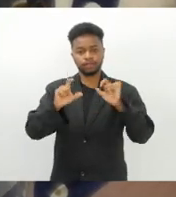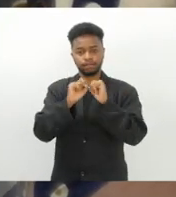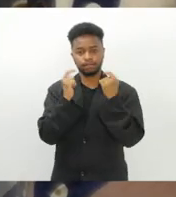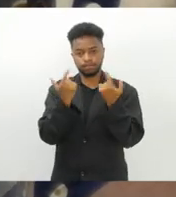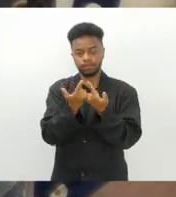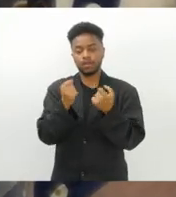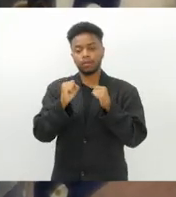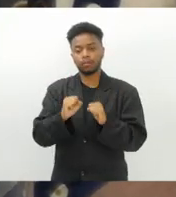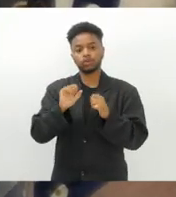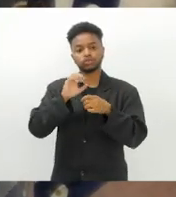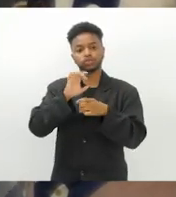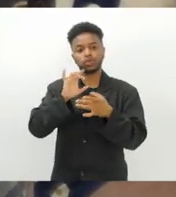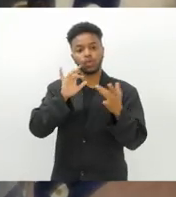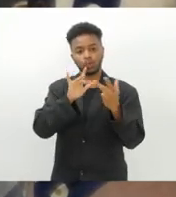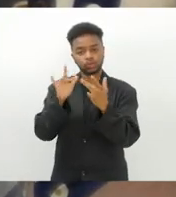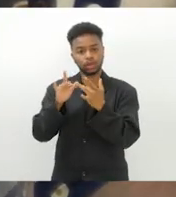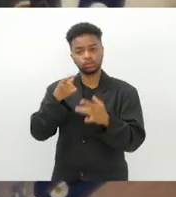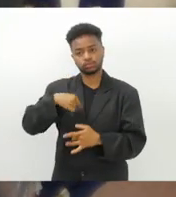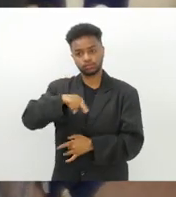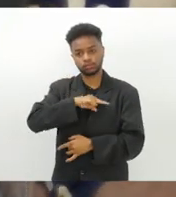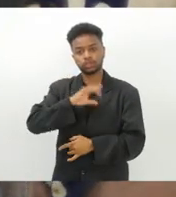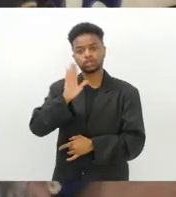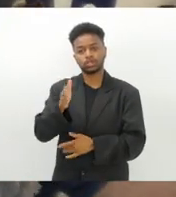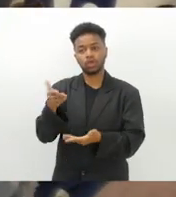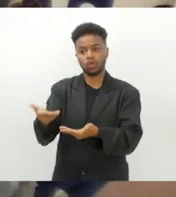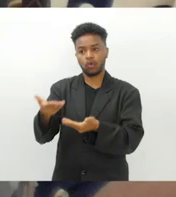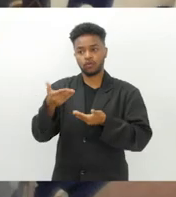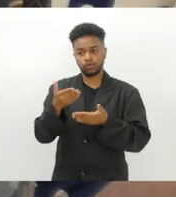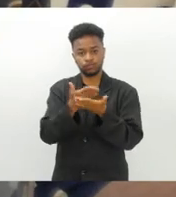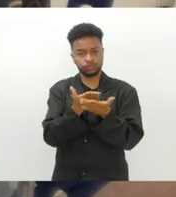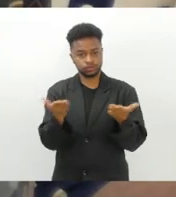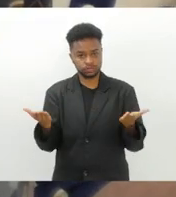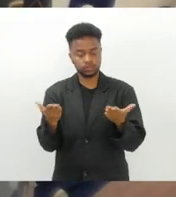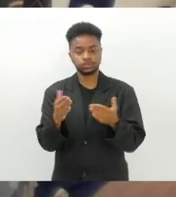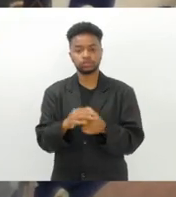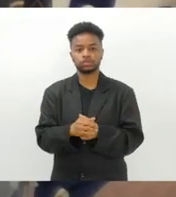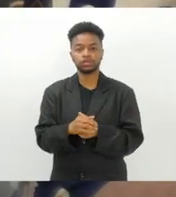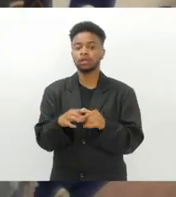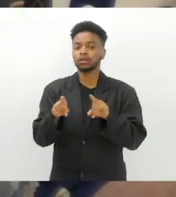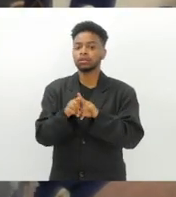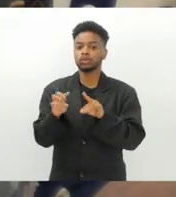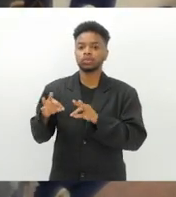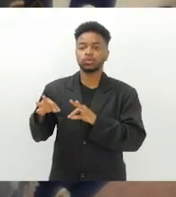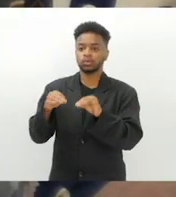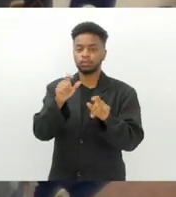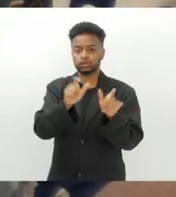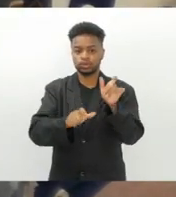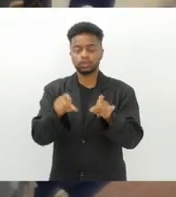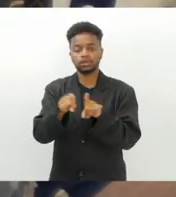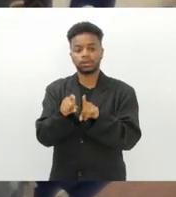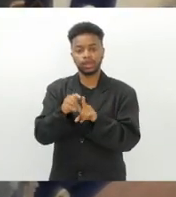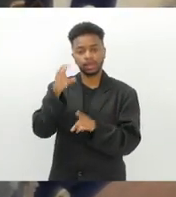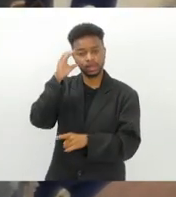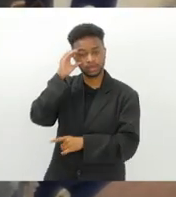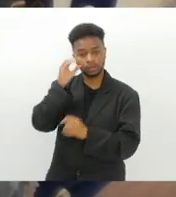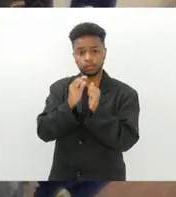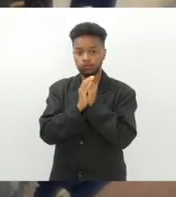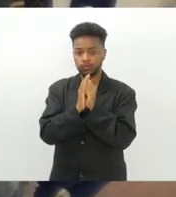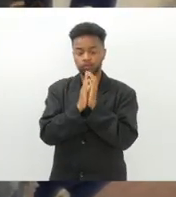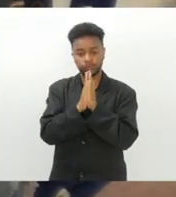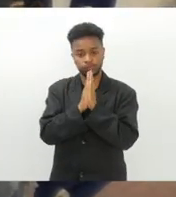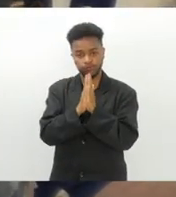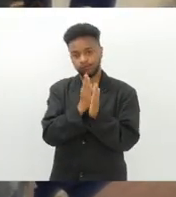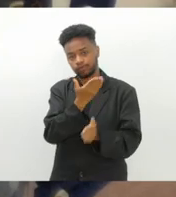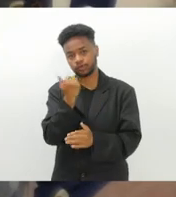contato conosco. Aqui já fica o convite à nossa irmã, o nosso irmão do município, né, aos demais irmãos. Doutor Cristiano, por favor, esteja conosco